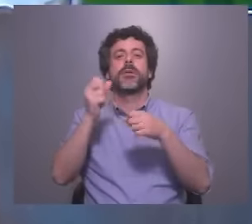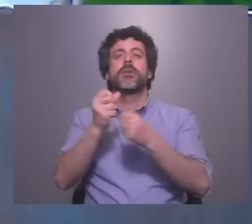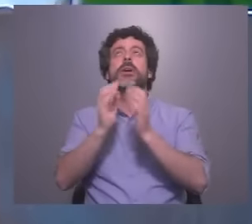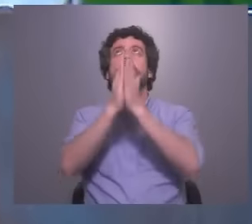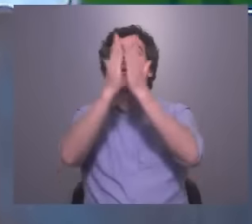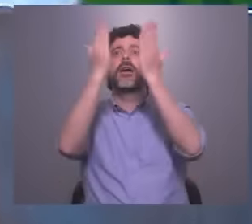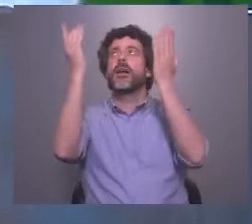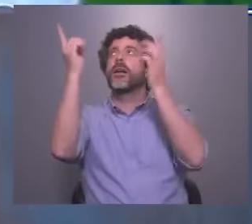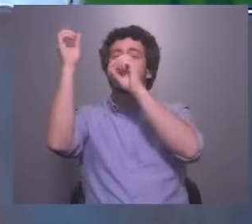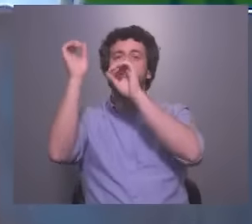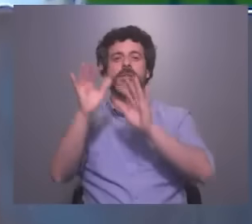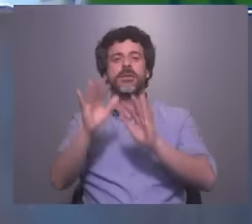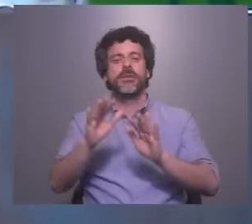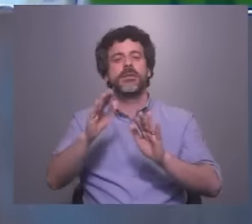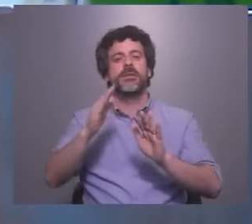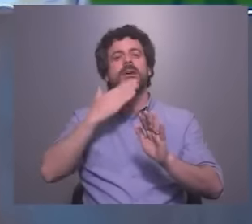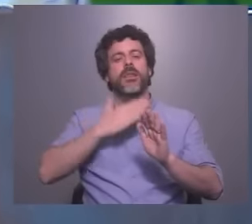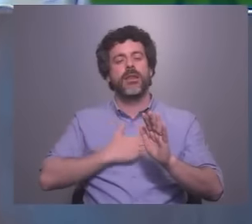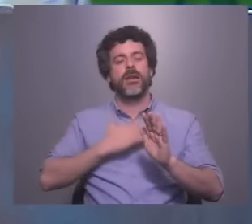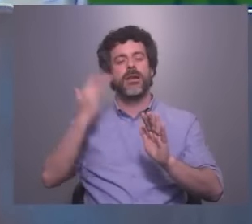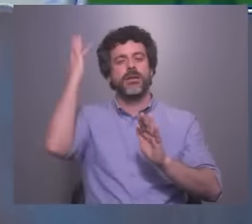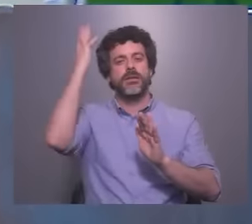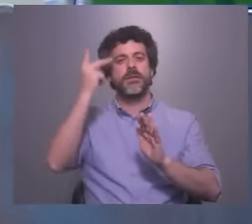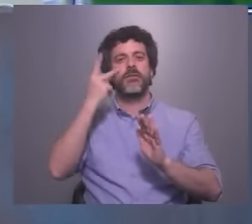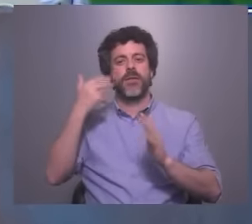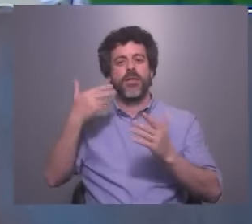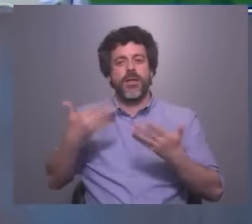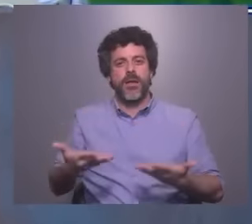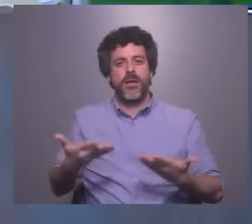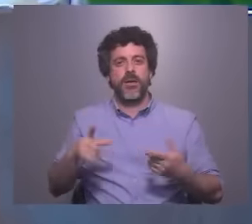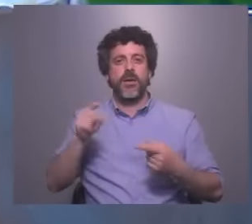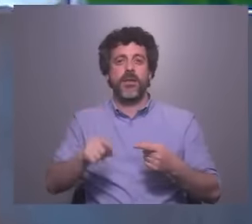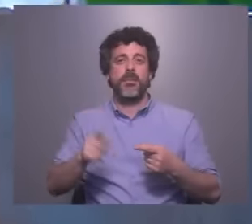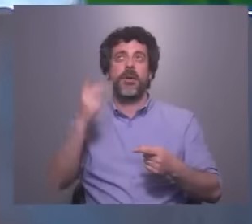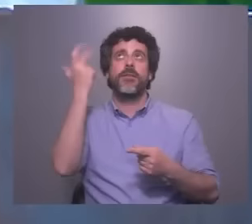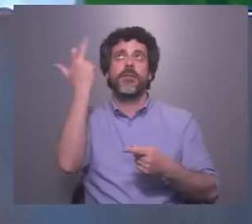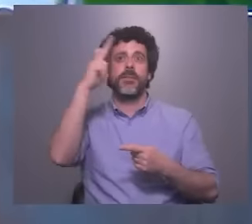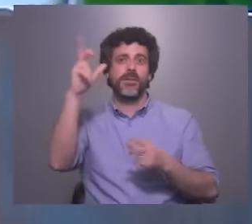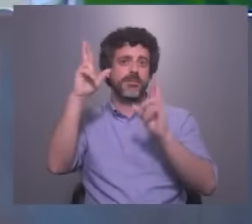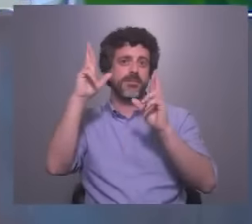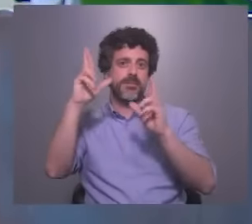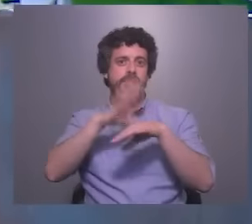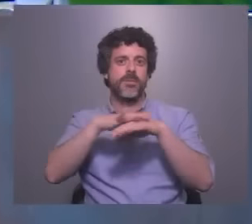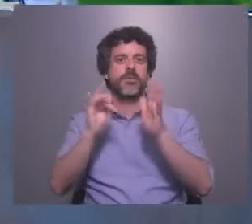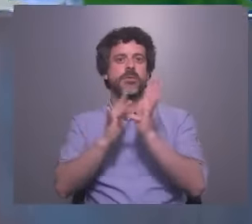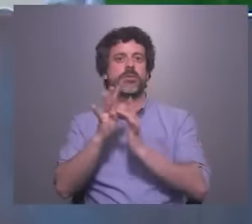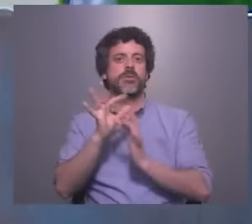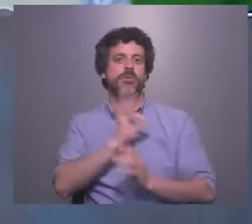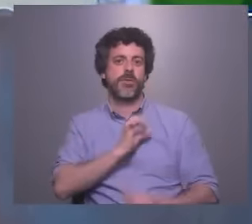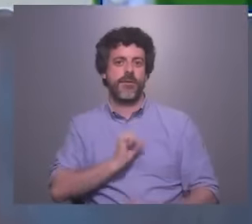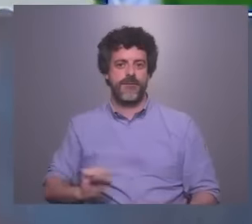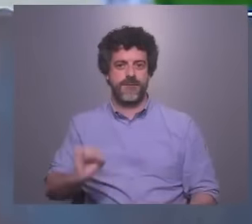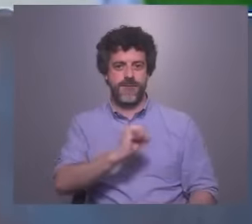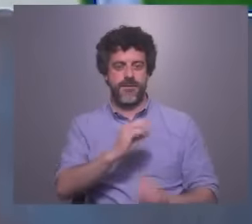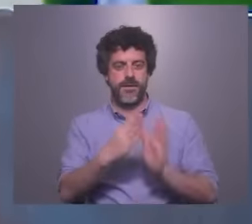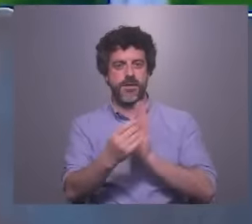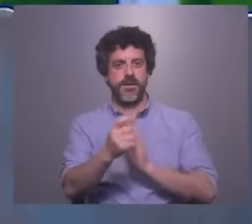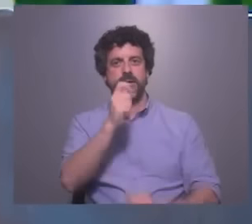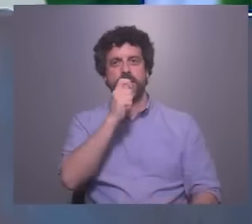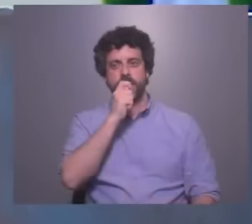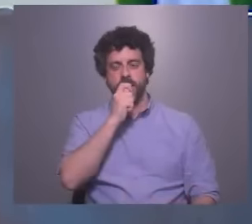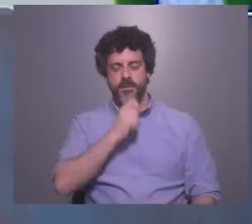Santa. Aceitai, Senhor, os dons que recebemos da vossa generosidade e trazemos ao vosso altar, e fazei que estes sagrados mistérios,